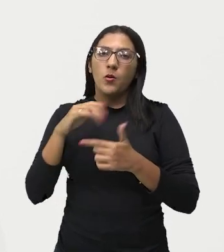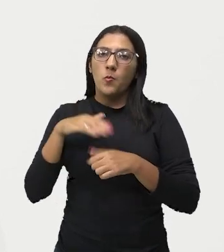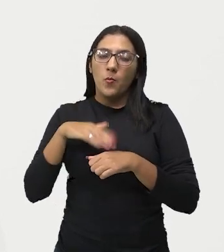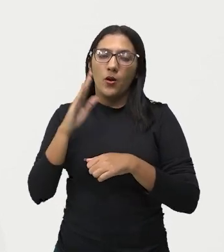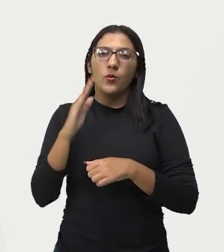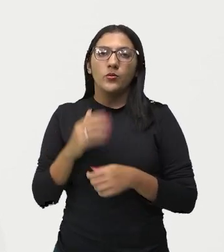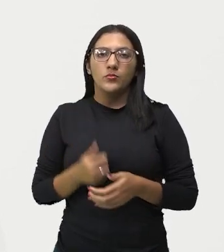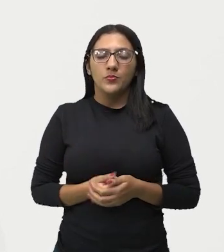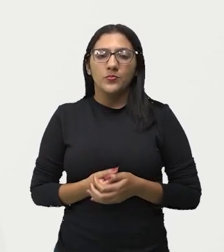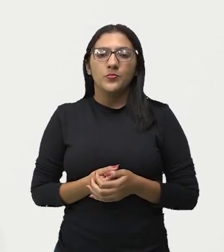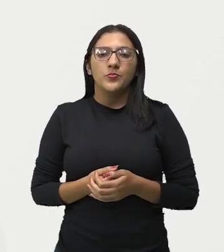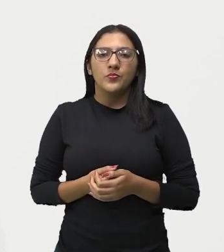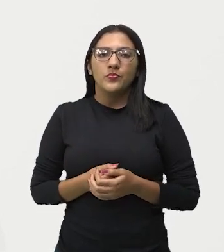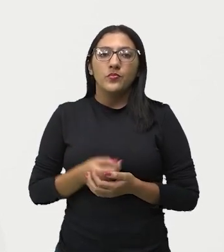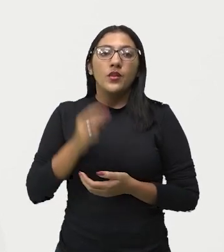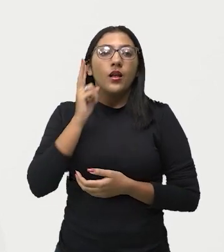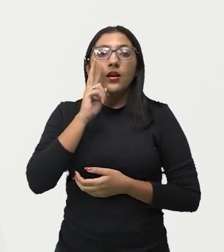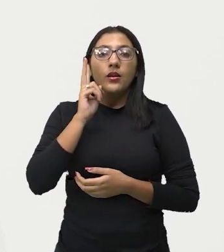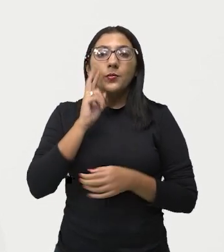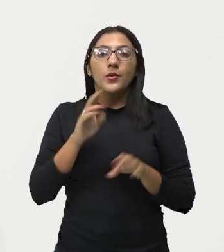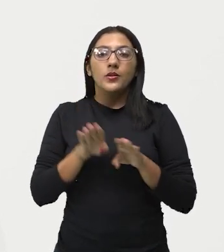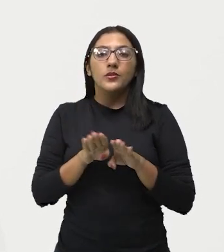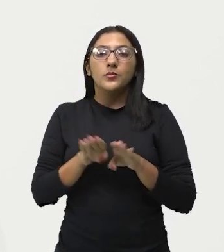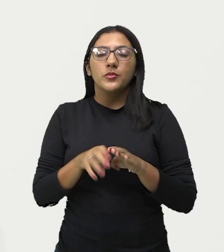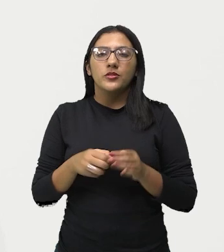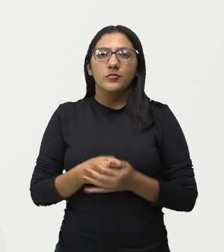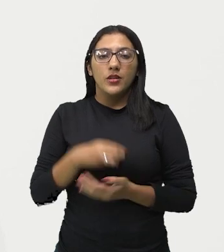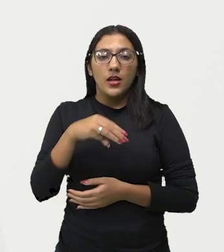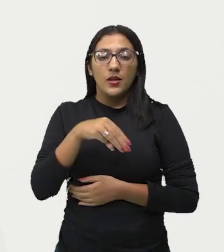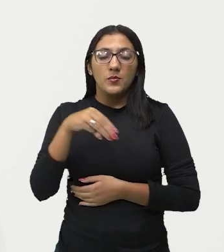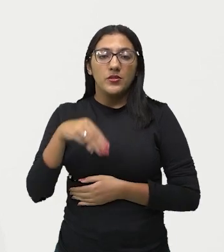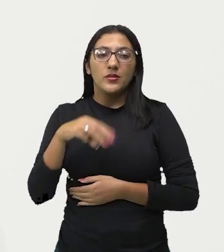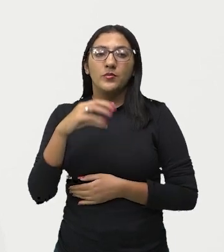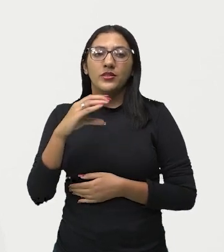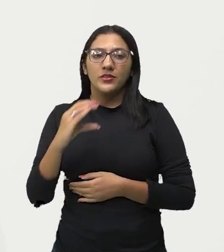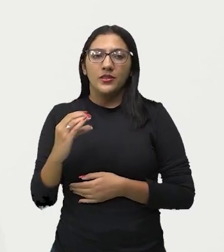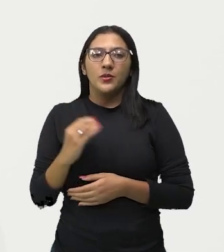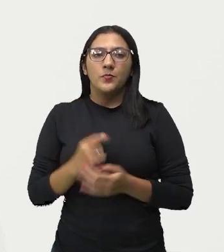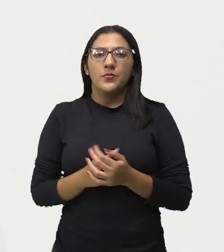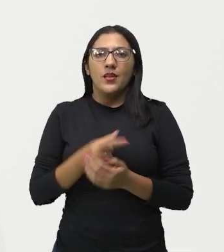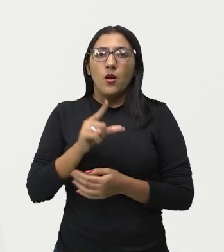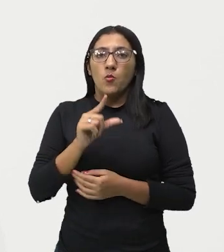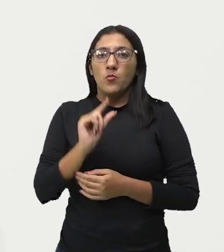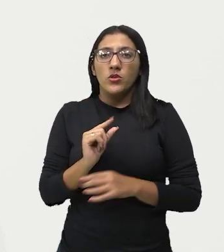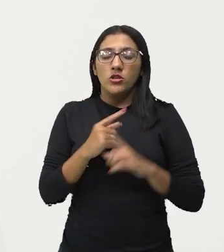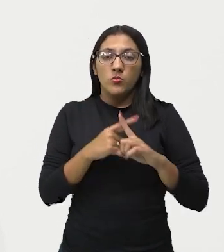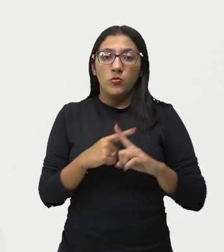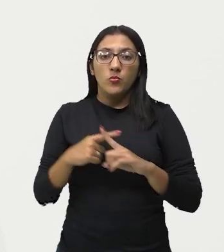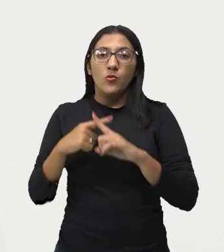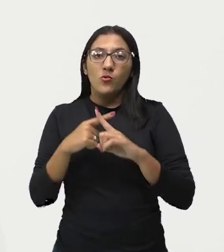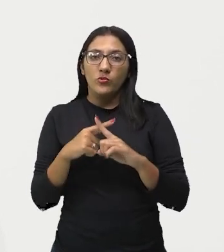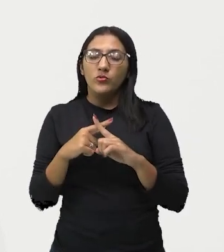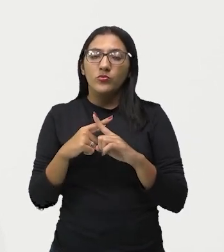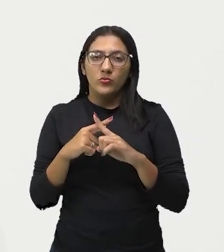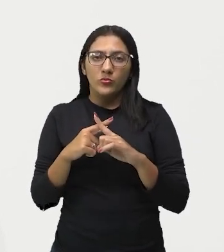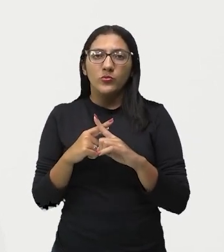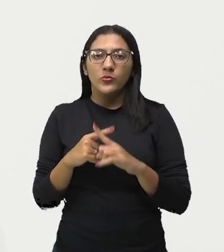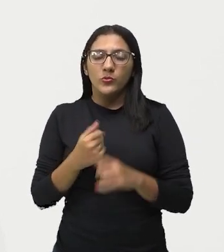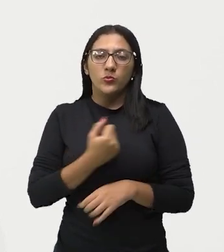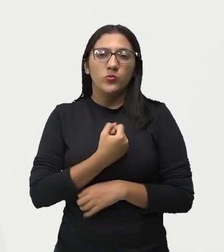maior, tá legal? Bora lembrar também, é MMC, que é o mínimo múltiplo comum.